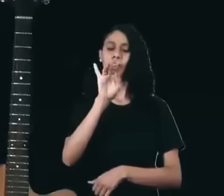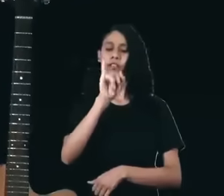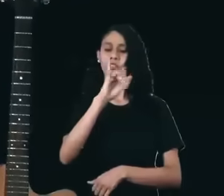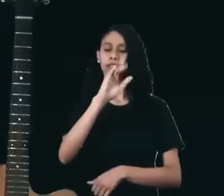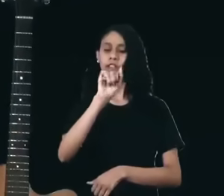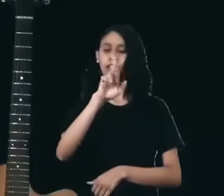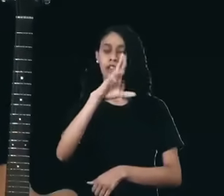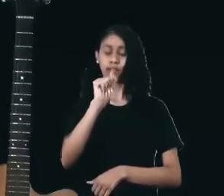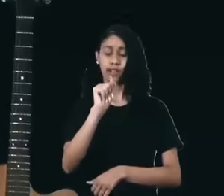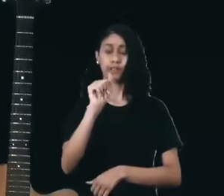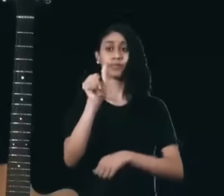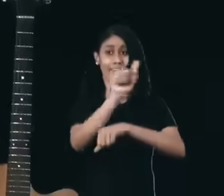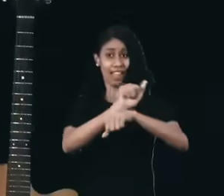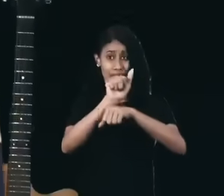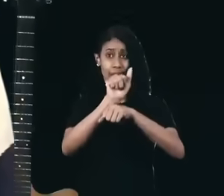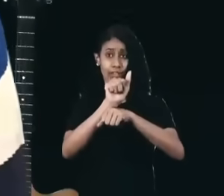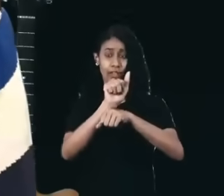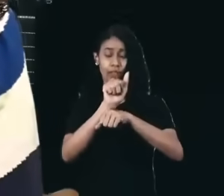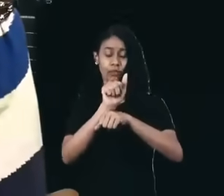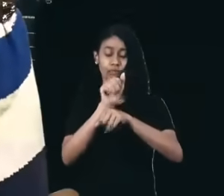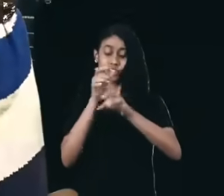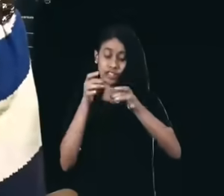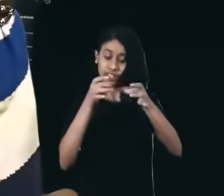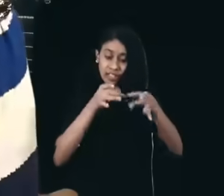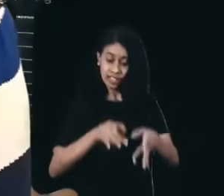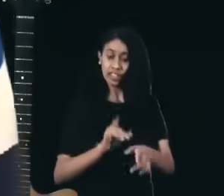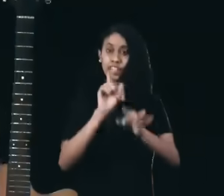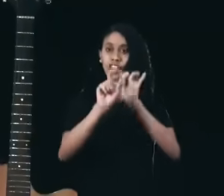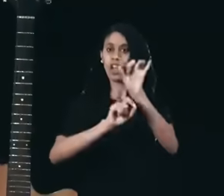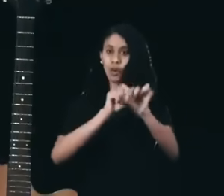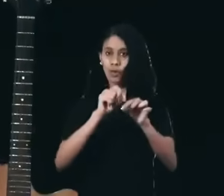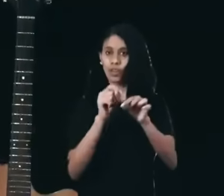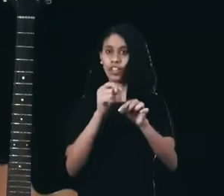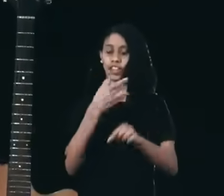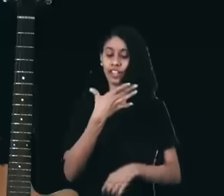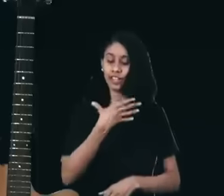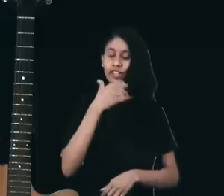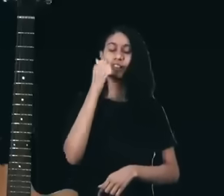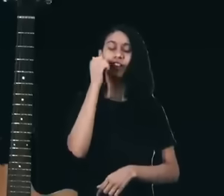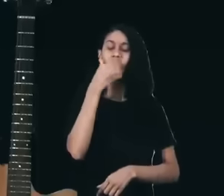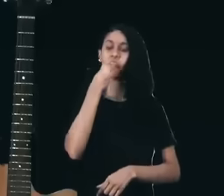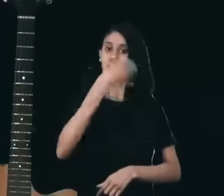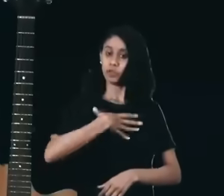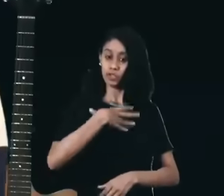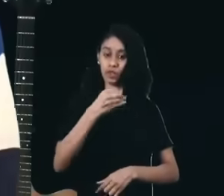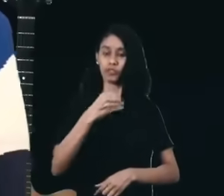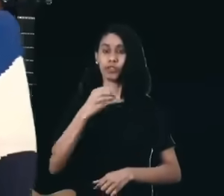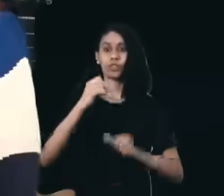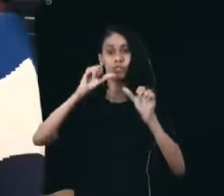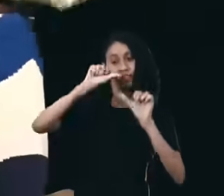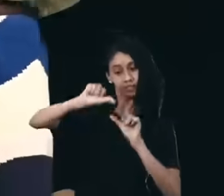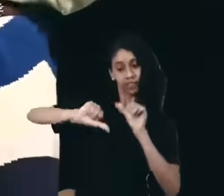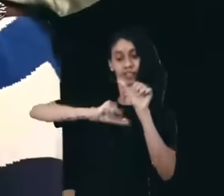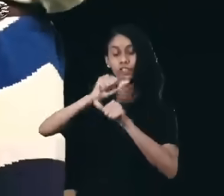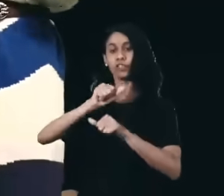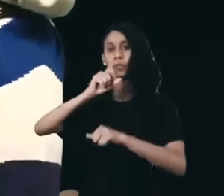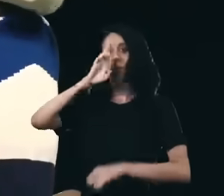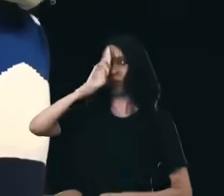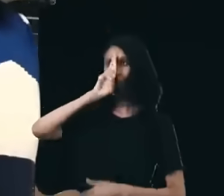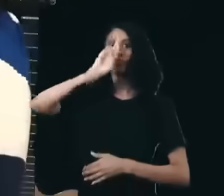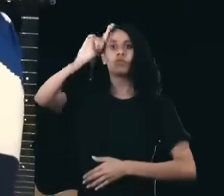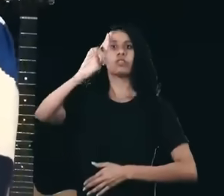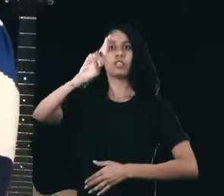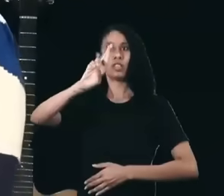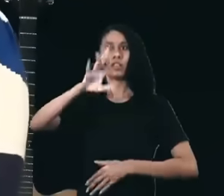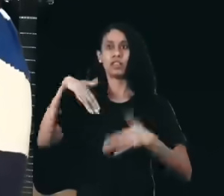estava deixando o seu legado agora para o seu filho. Ele ia tomar o bastão. Então, era um momento muito importante. Para isso,